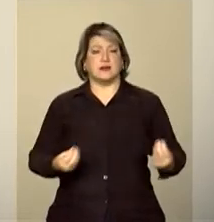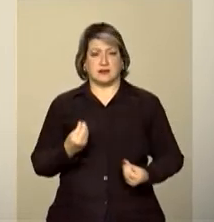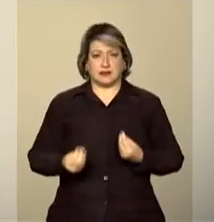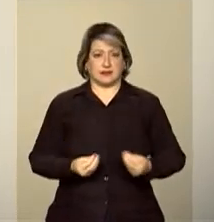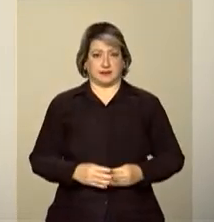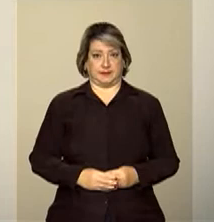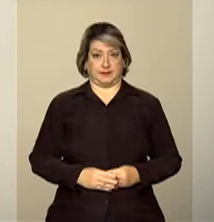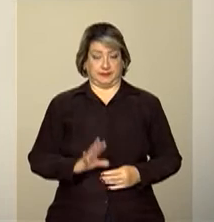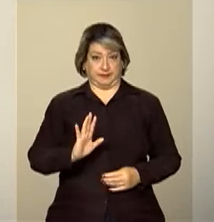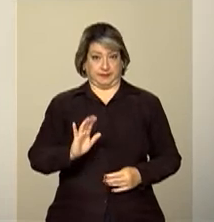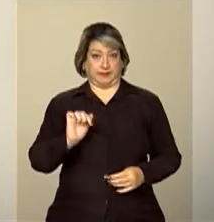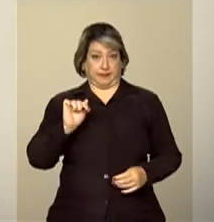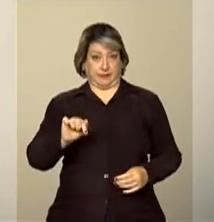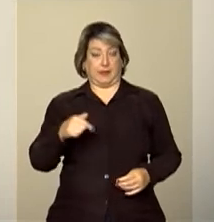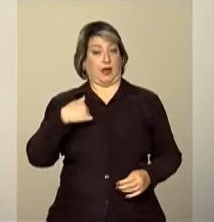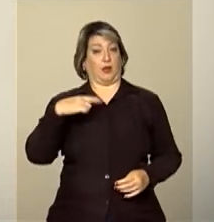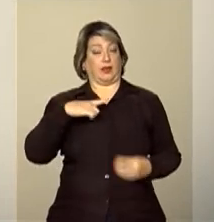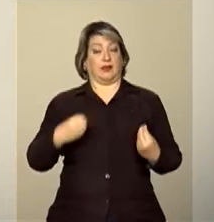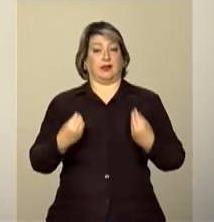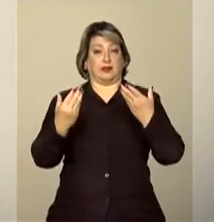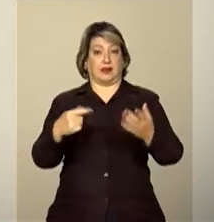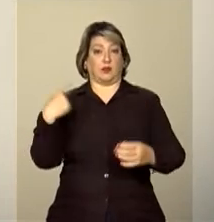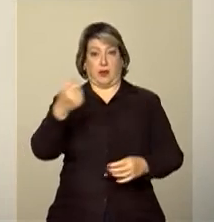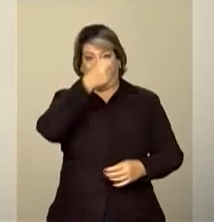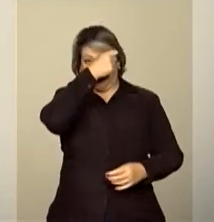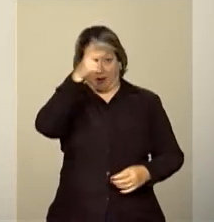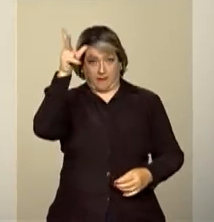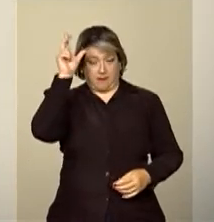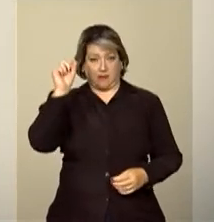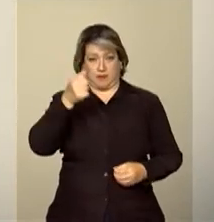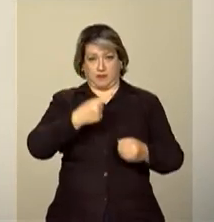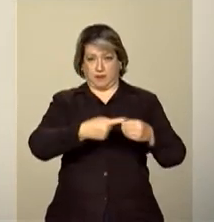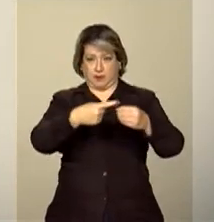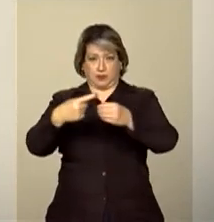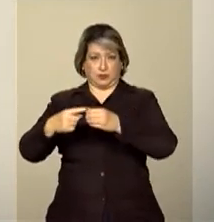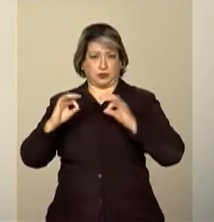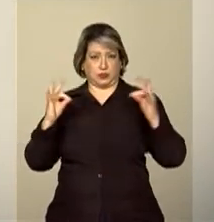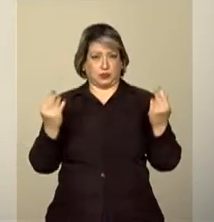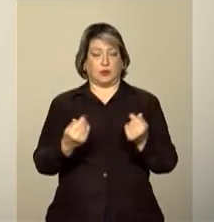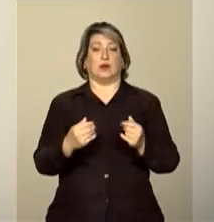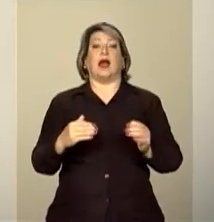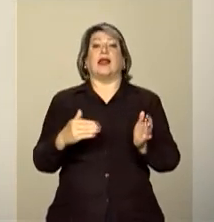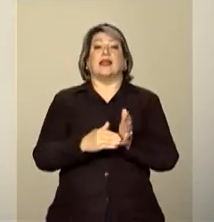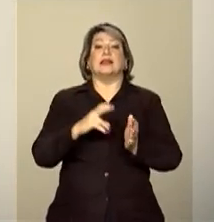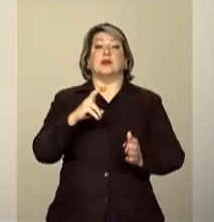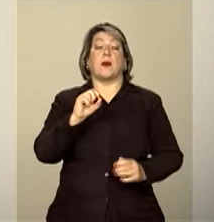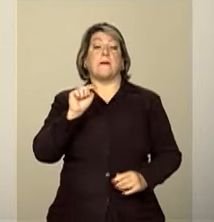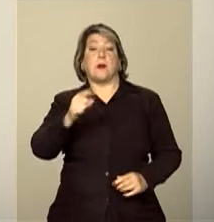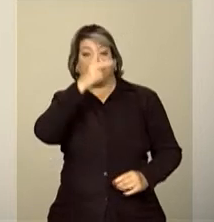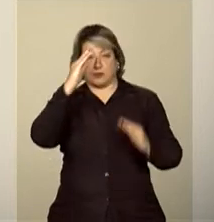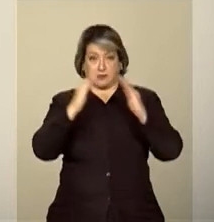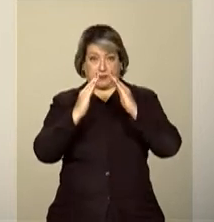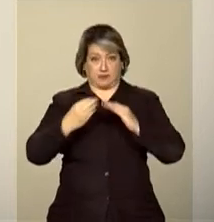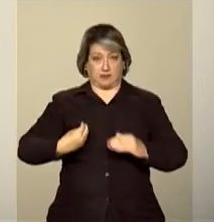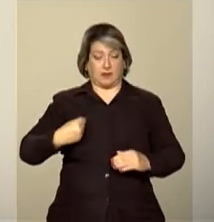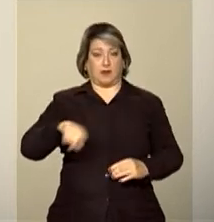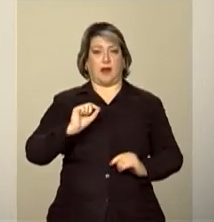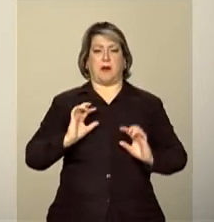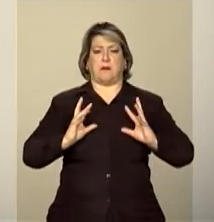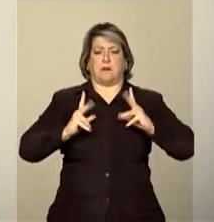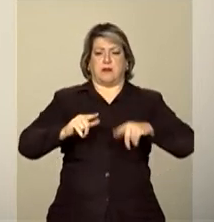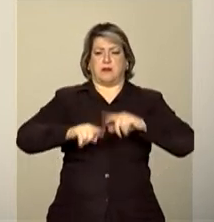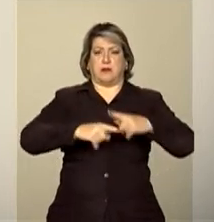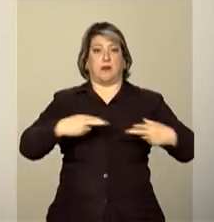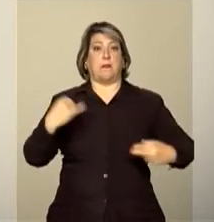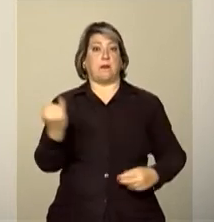são esses presidenta Luciana eu te entrega os prefeitos dos Municípios com até 50 mil habitantes máquinas